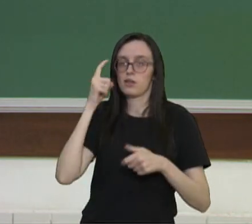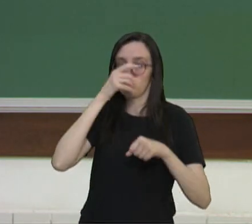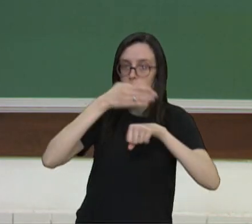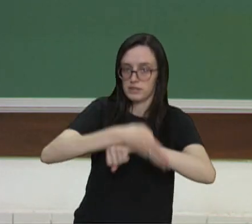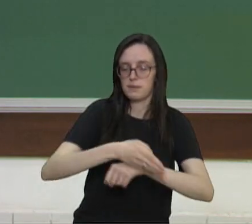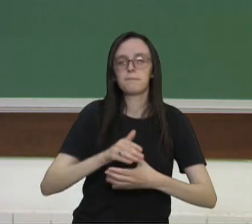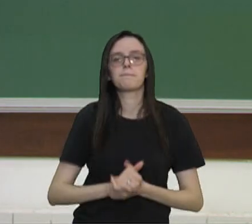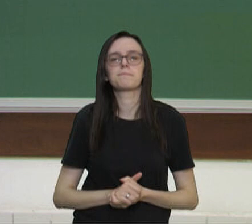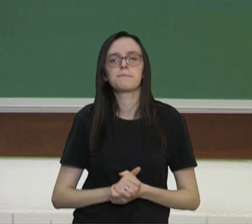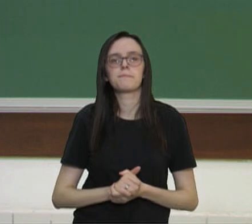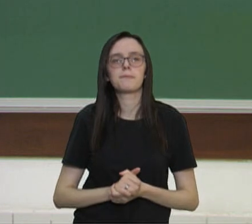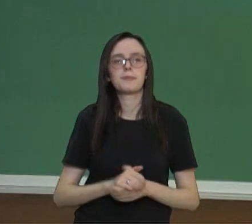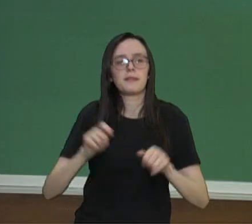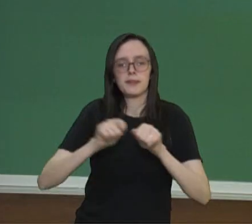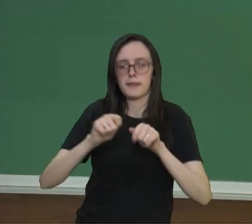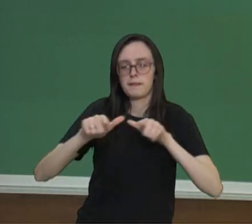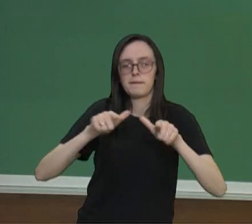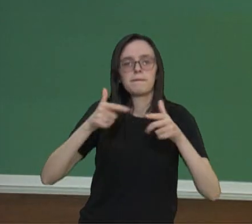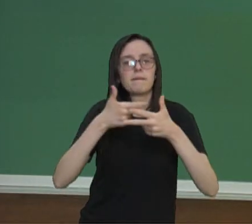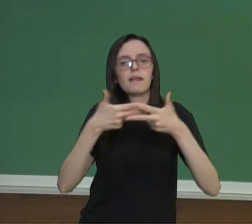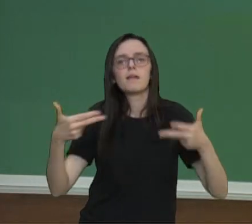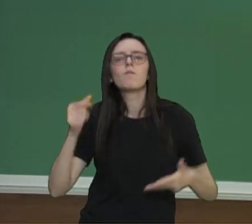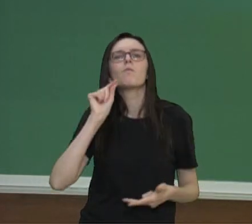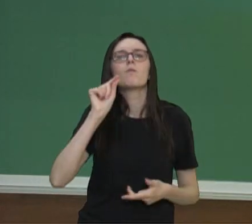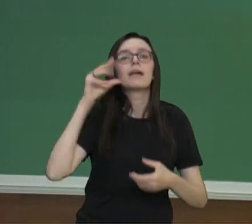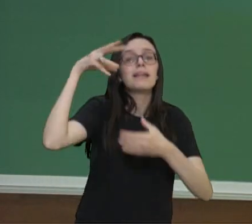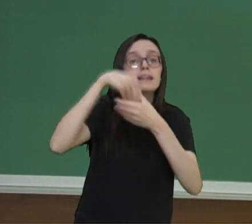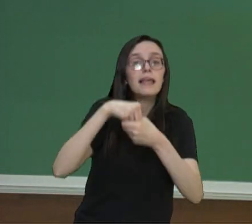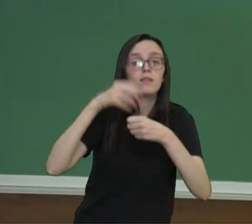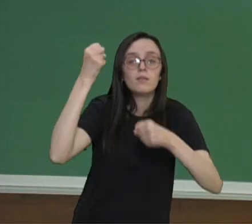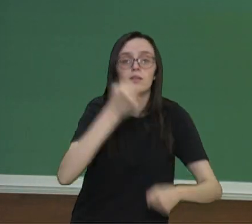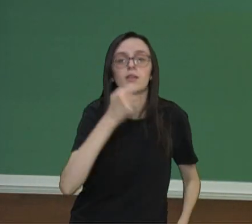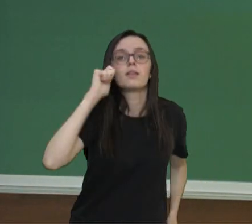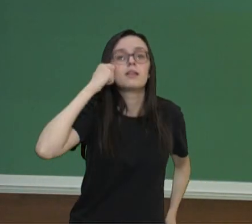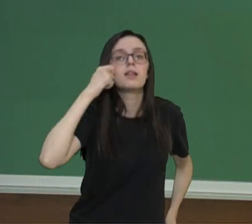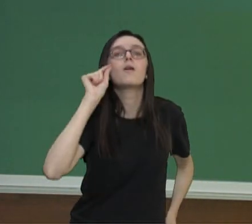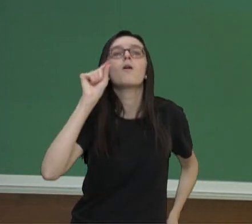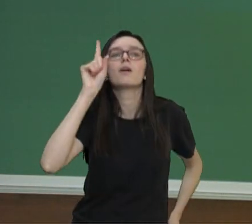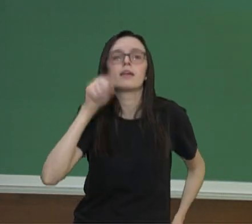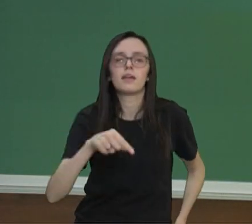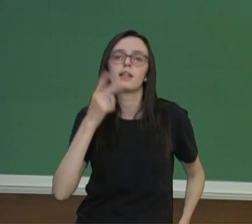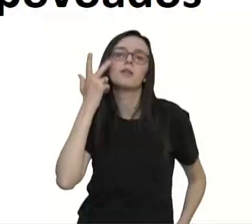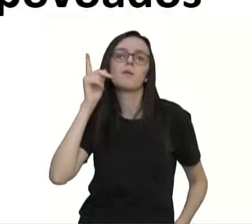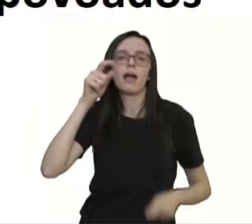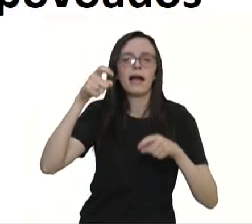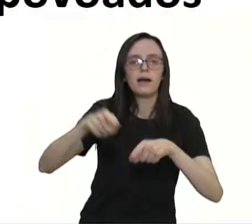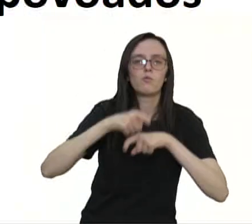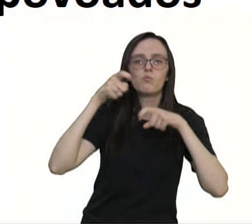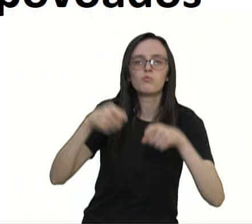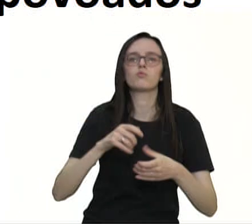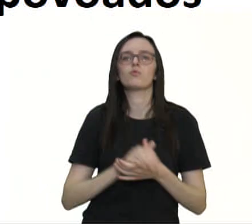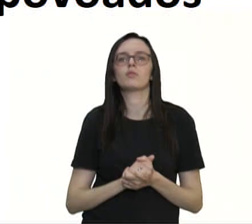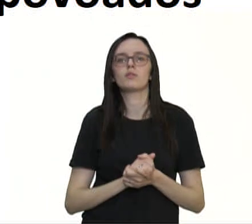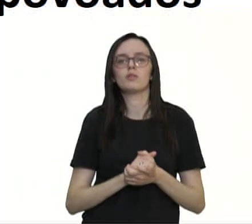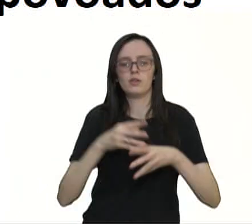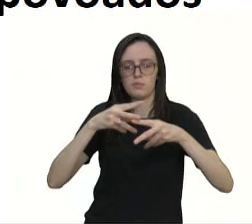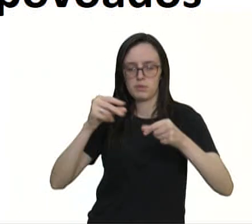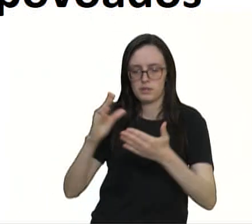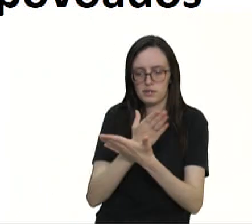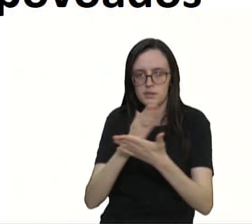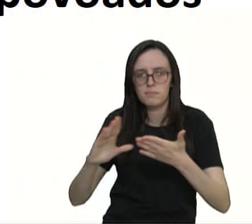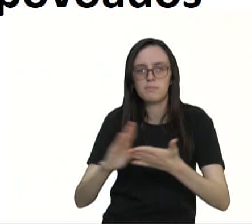acesso. As atividades desempenhadas dentro dos quilombos normalmente eram ligadas à agricultura,